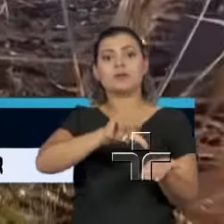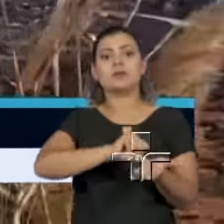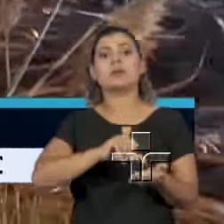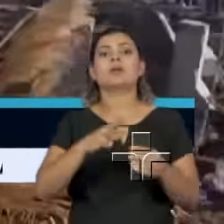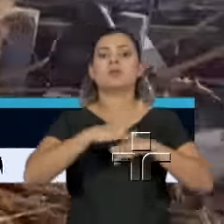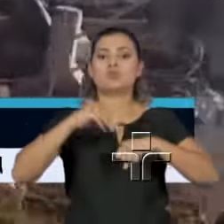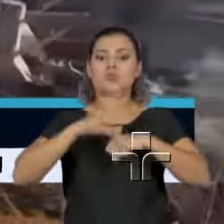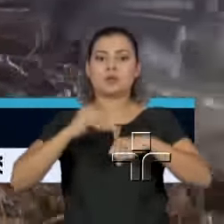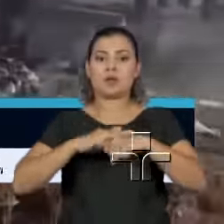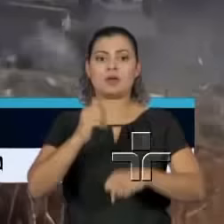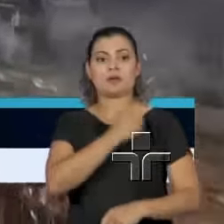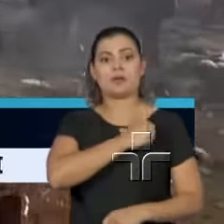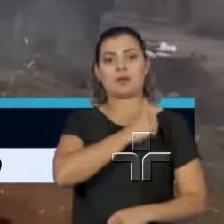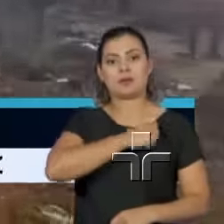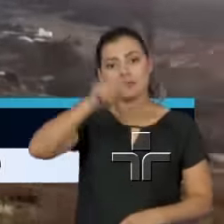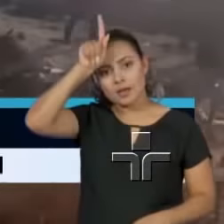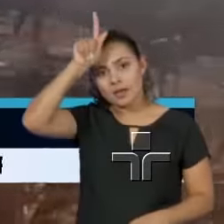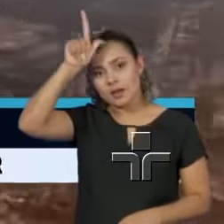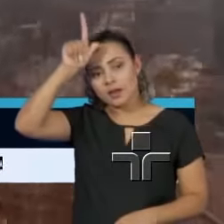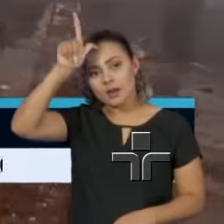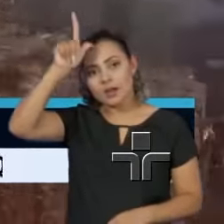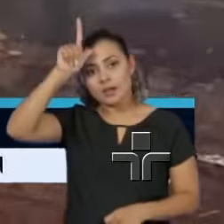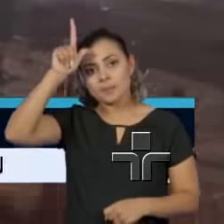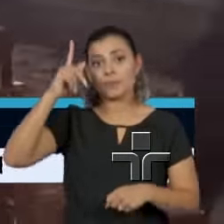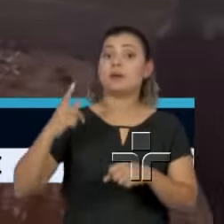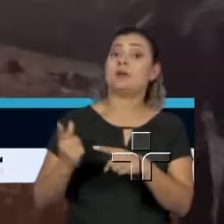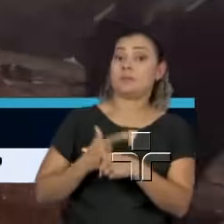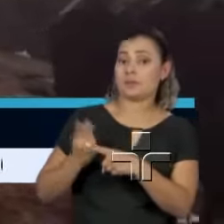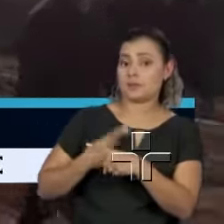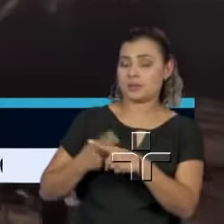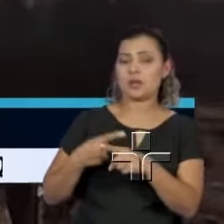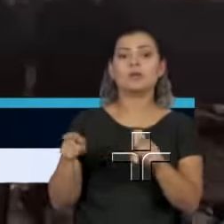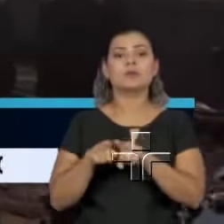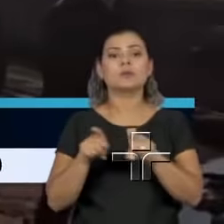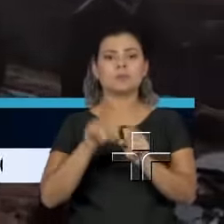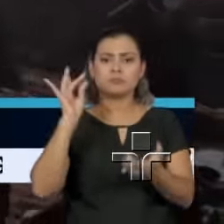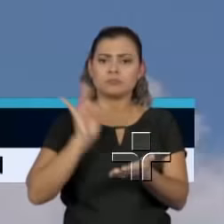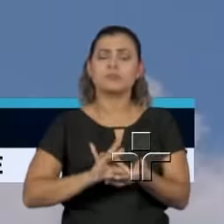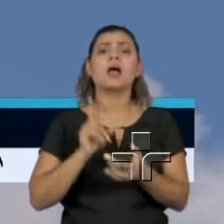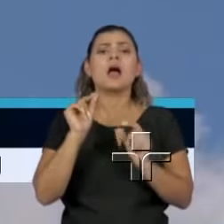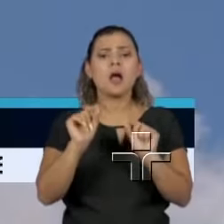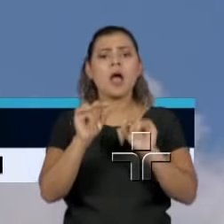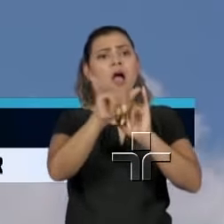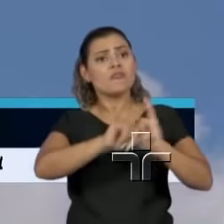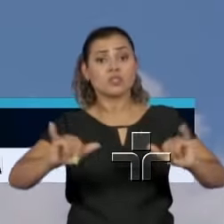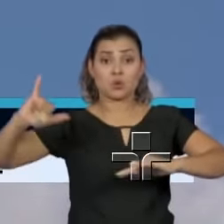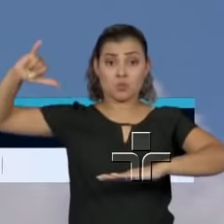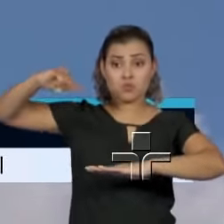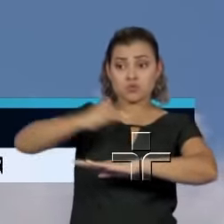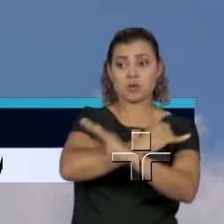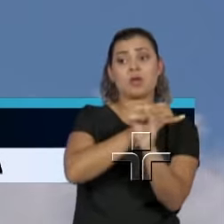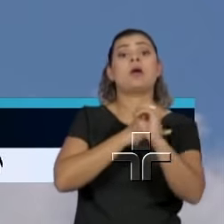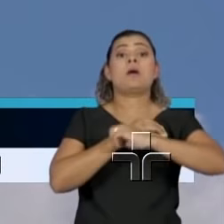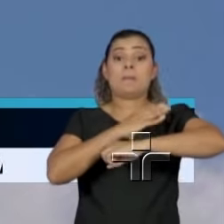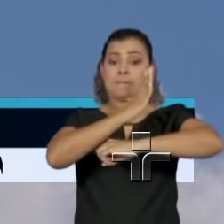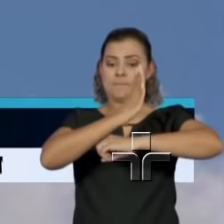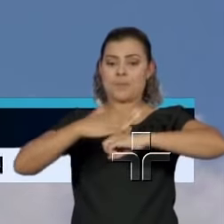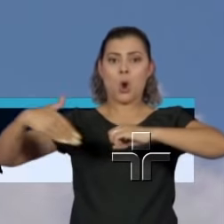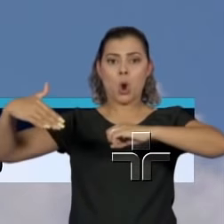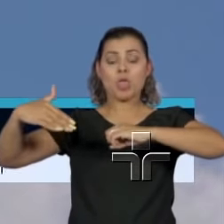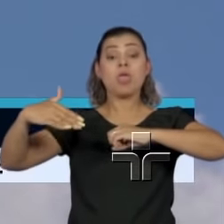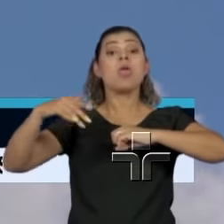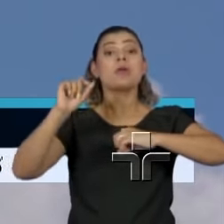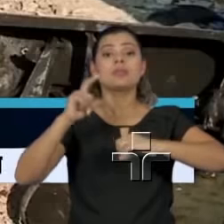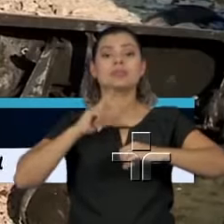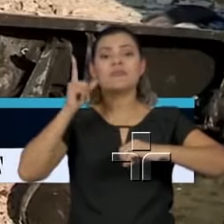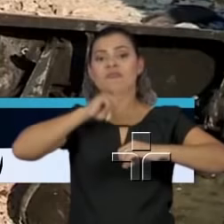afegãos, alemães e britânicos. A embaixada da Ucrânia no Irã chegou a afirmar que o Boeing 737-800 sofreu uma